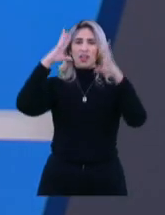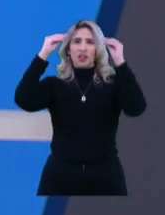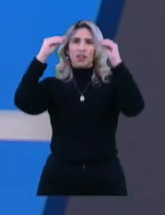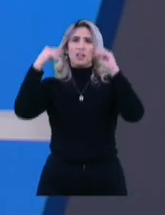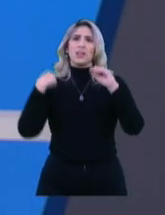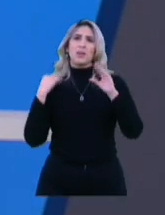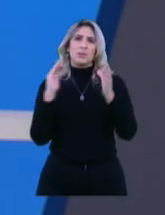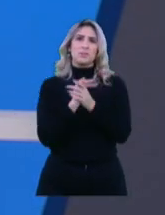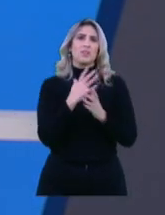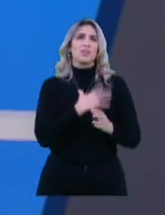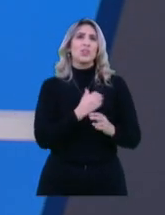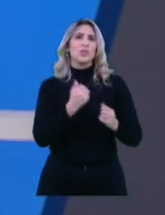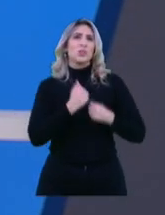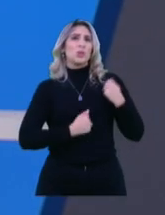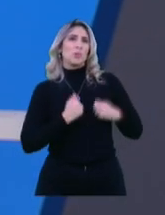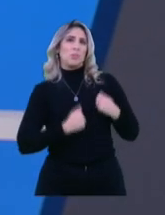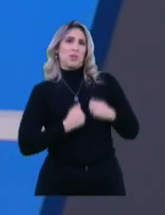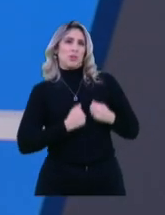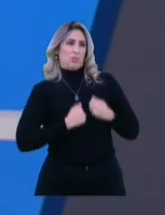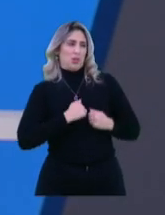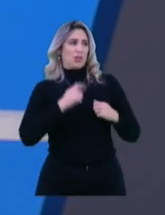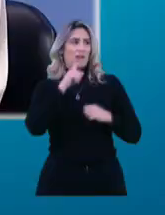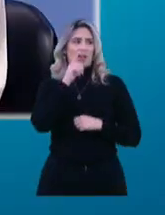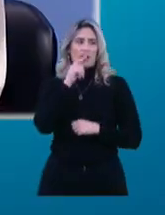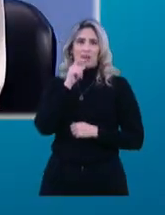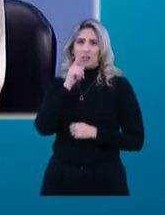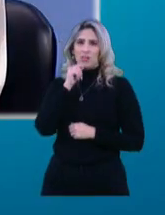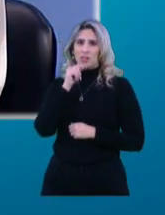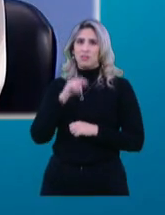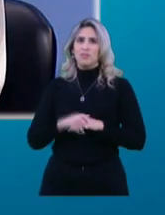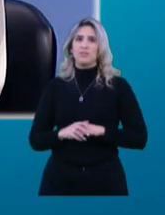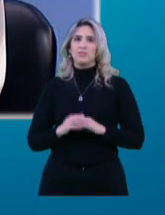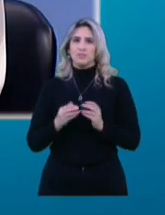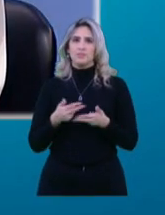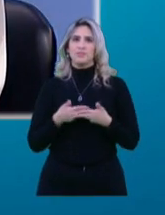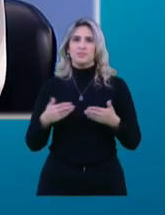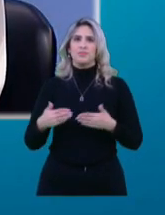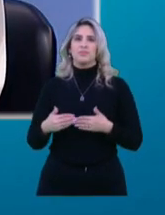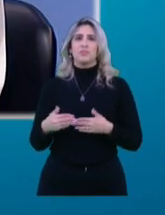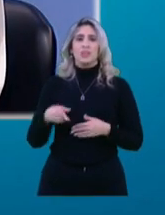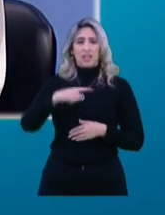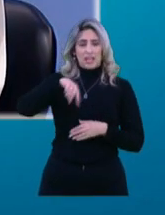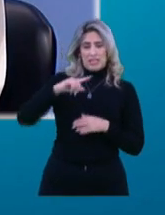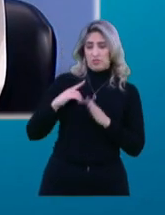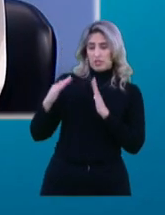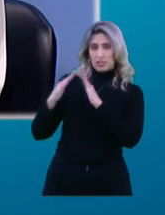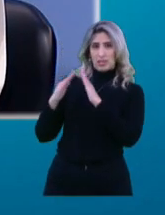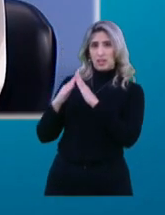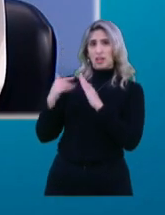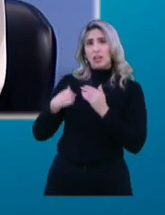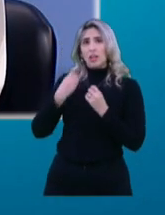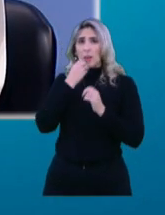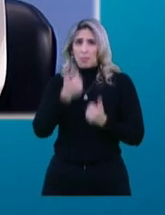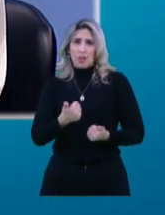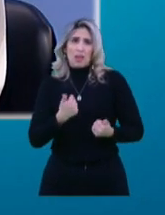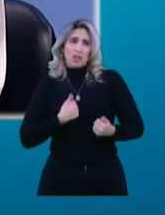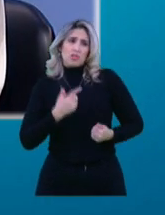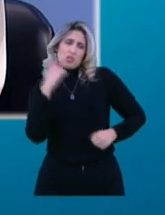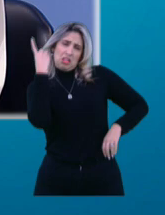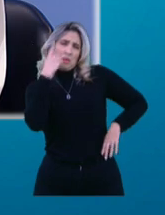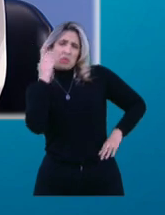Eu, minha esposa e minhas filhas tomando banho de água fria em casa. Se fosse só eu, estava bem. Eu sou deputado